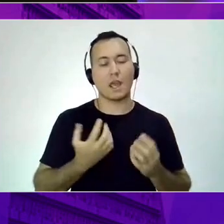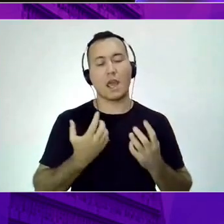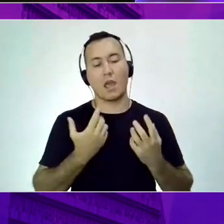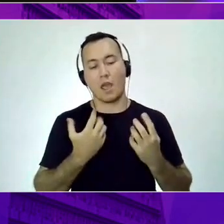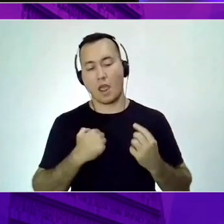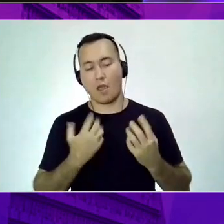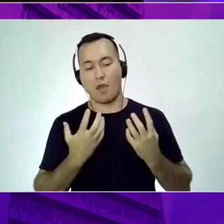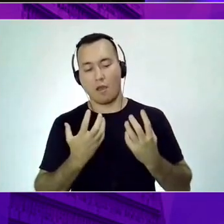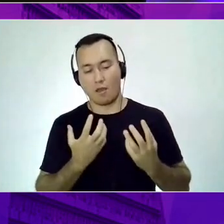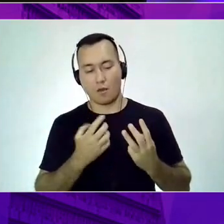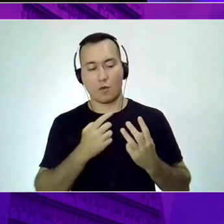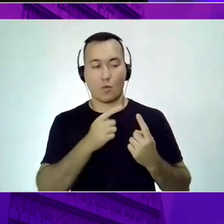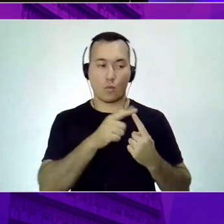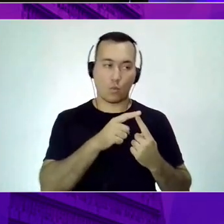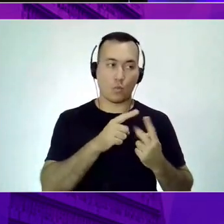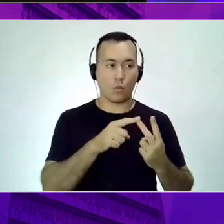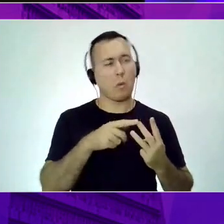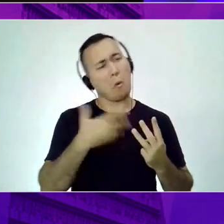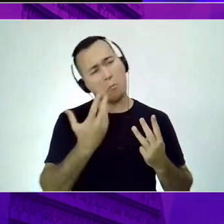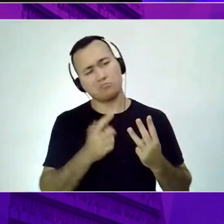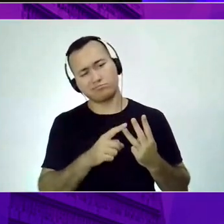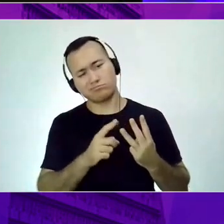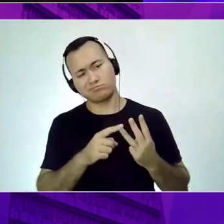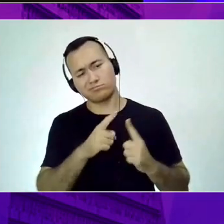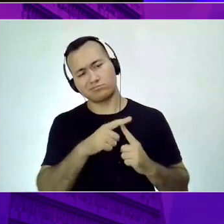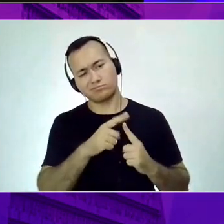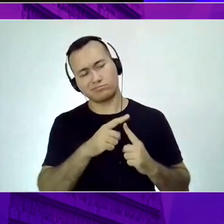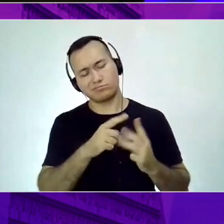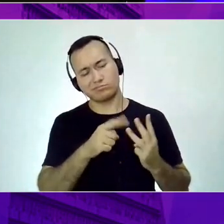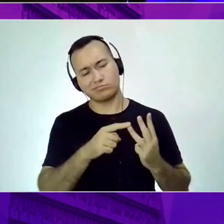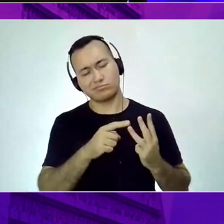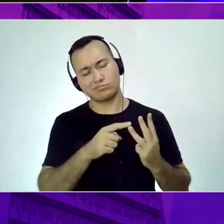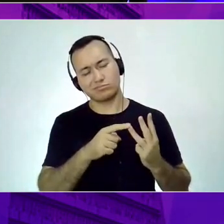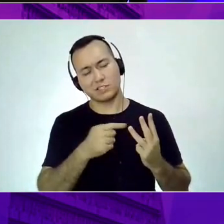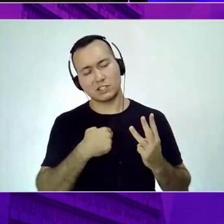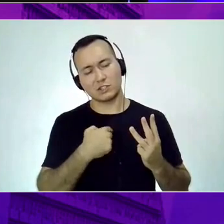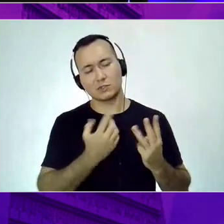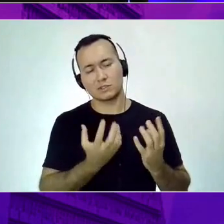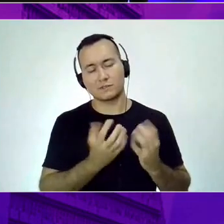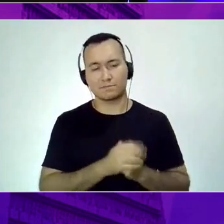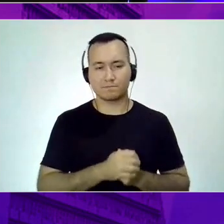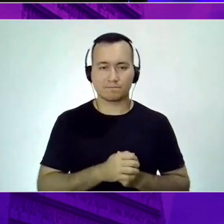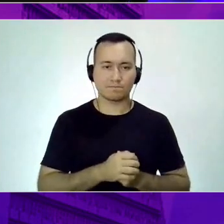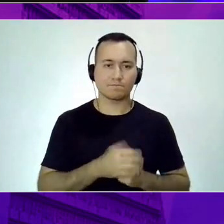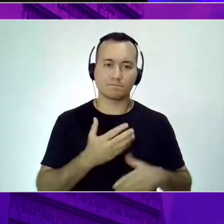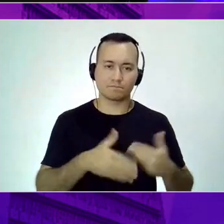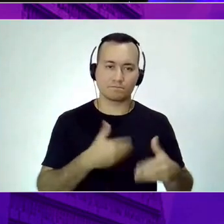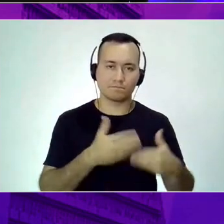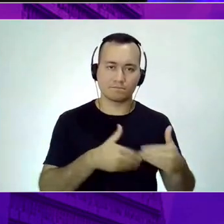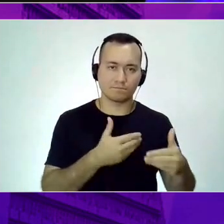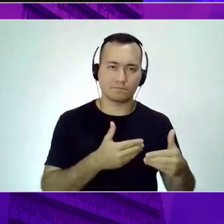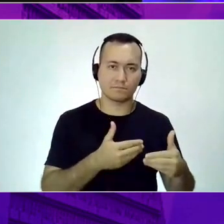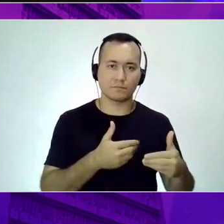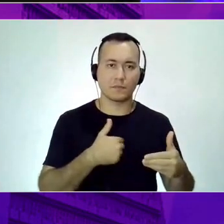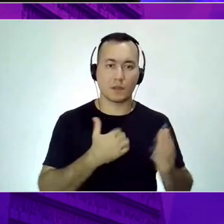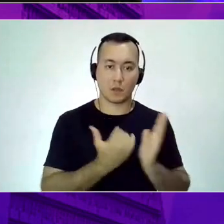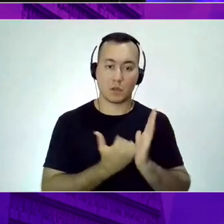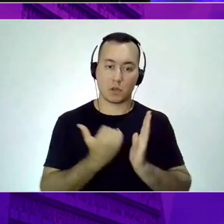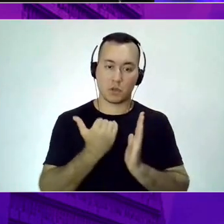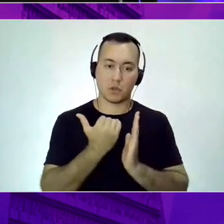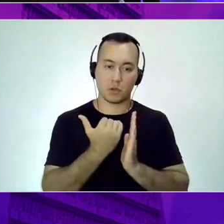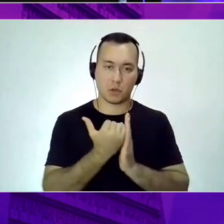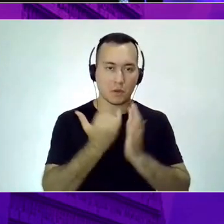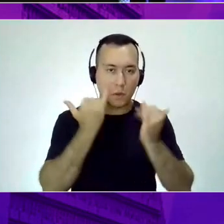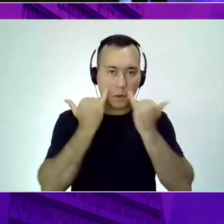os 3. Tá? E ele vai me gerar uma recomendação de acordo com as características que eu colocar ali. Né?